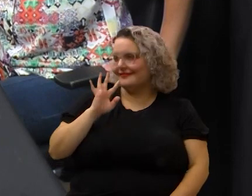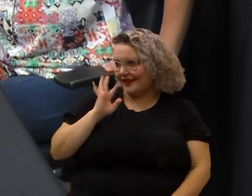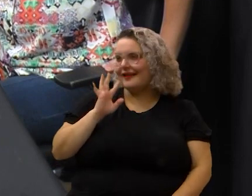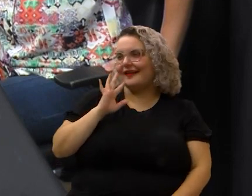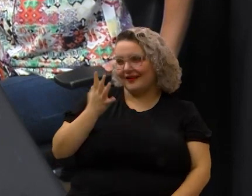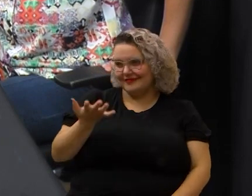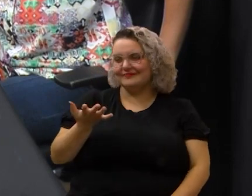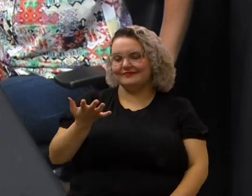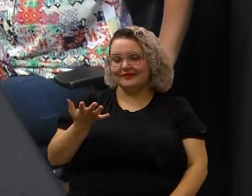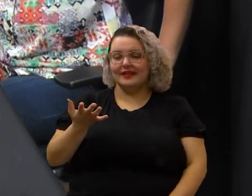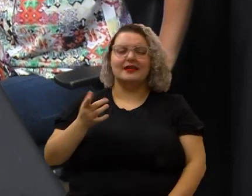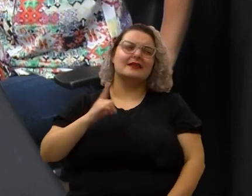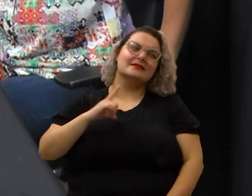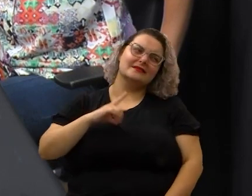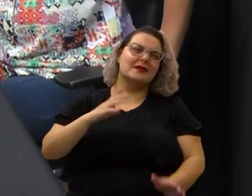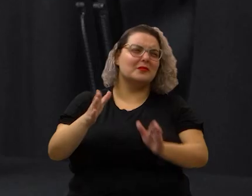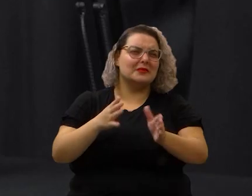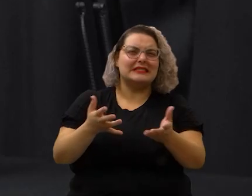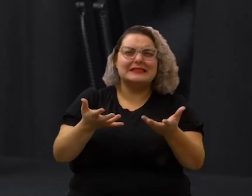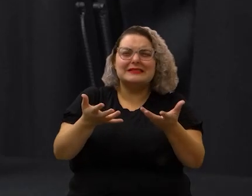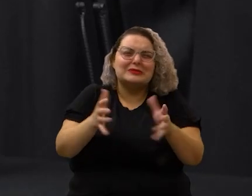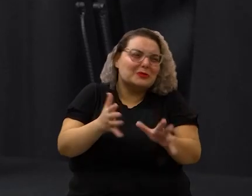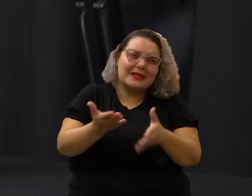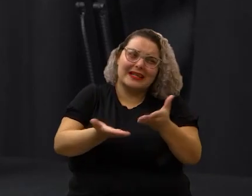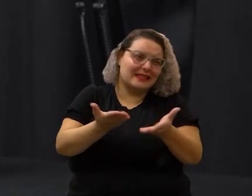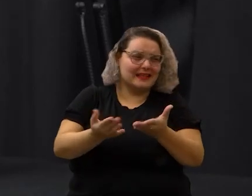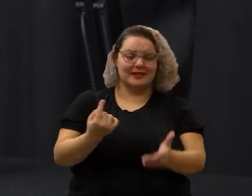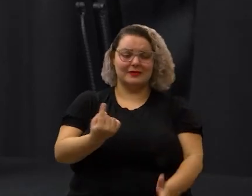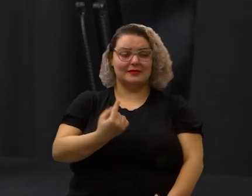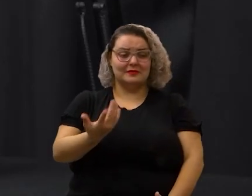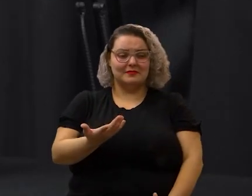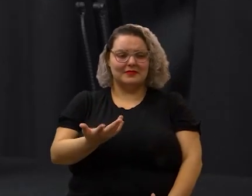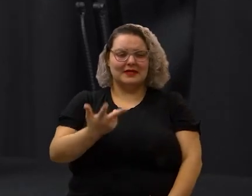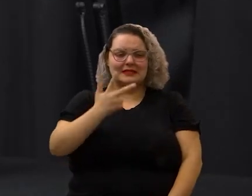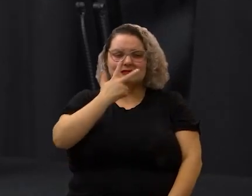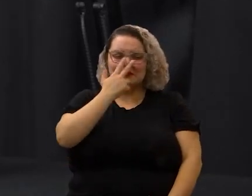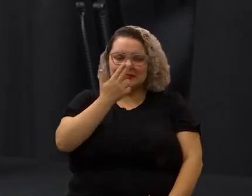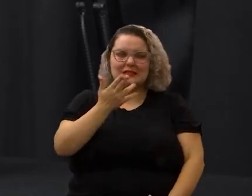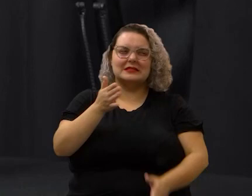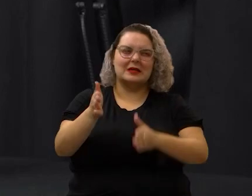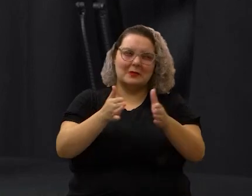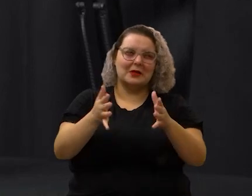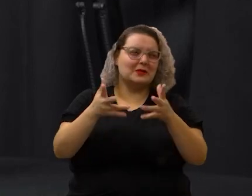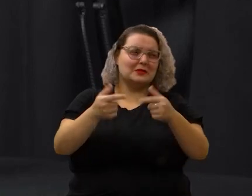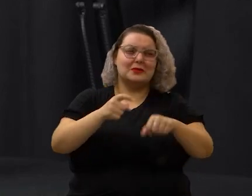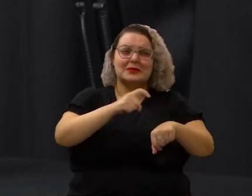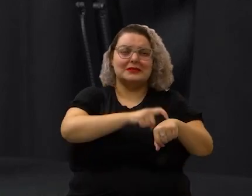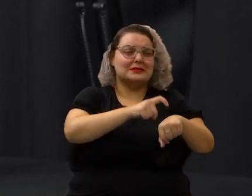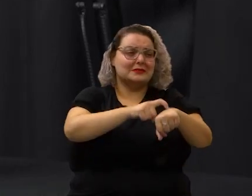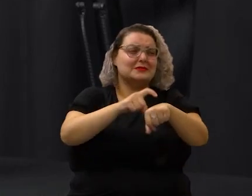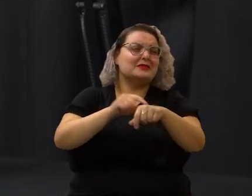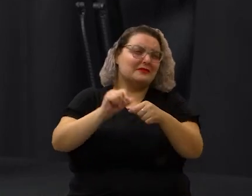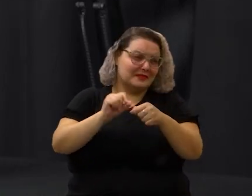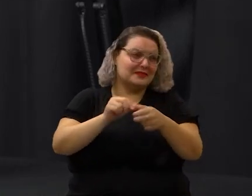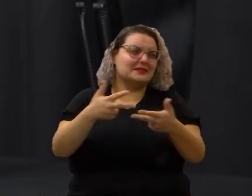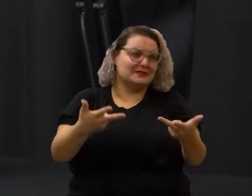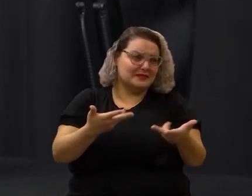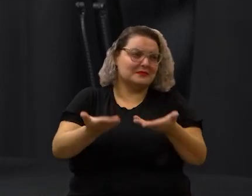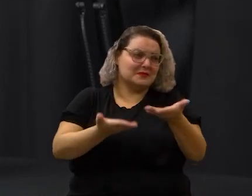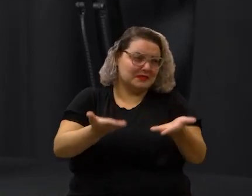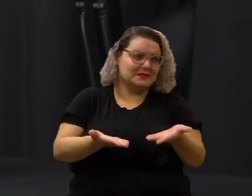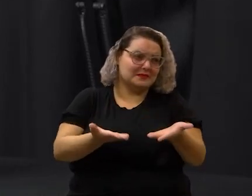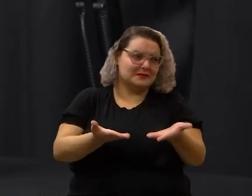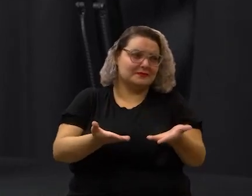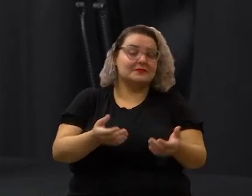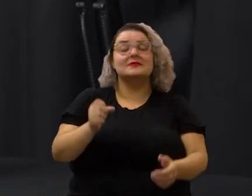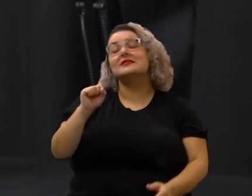legal. Tá legal. Tá legal. Porque tem momentos também que você não quer lidar com a solidão, mas parece que é um momento também que todo mundo tá ocupado fazendo alguma coisa.